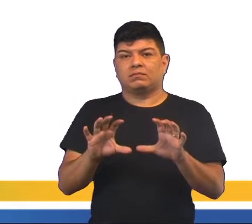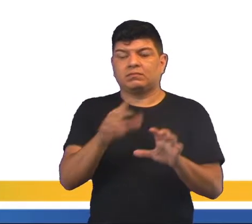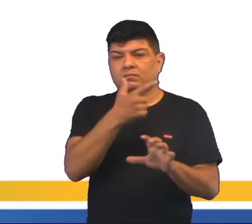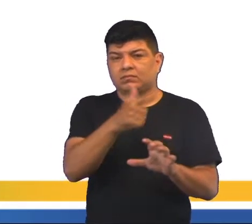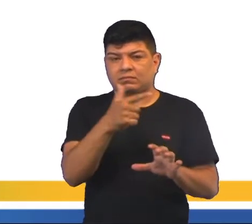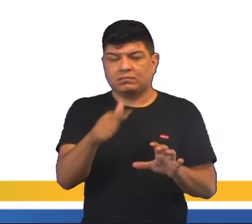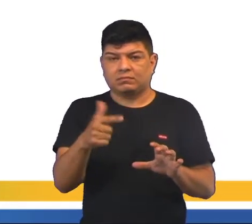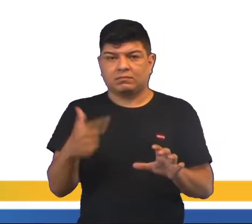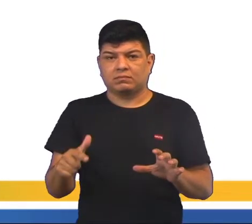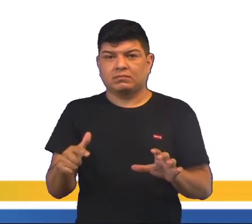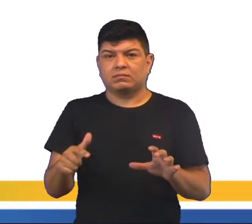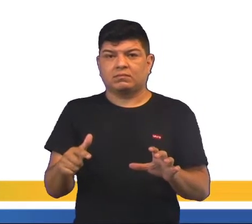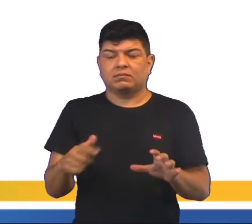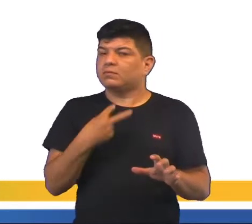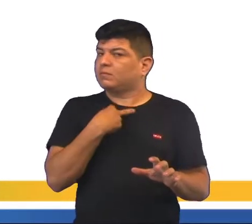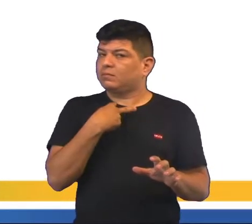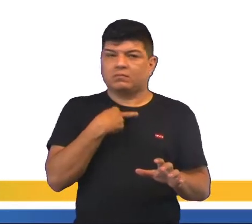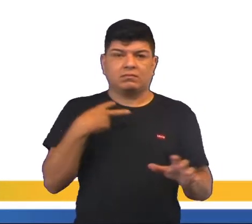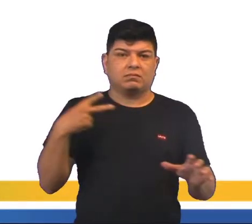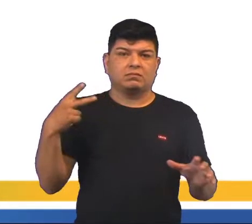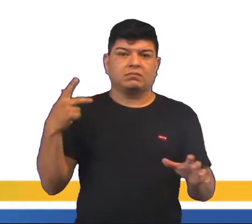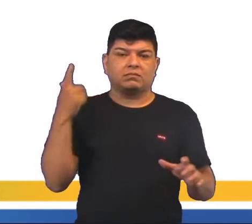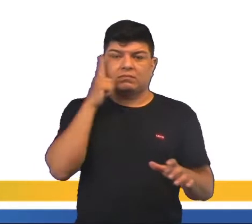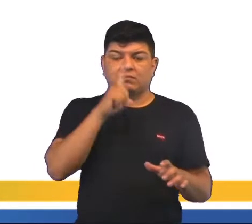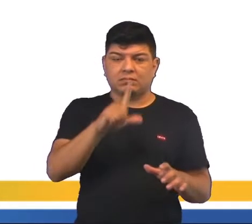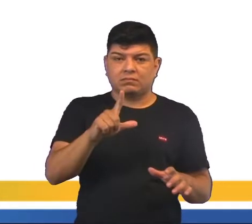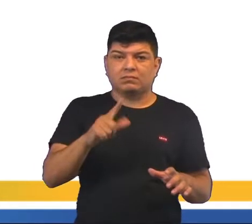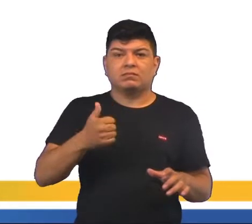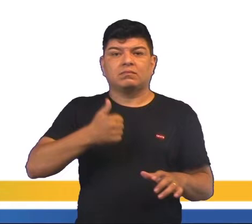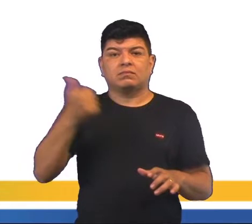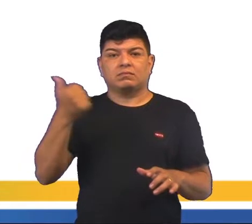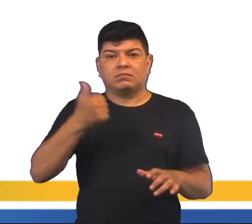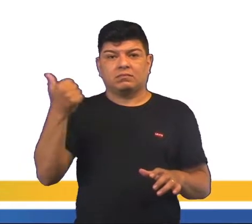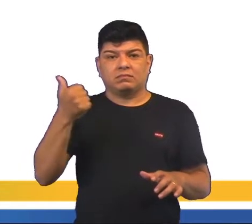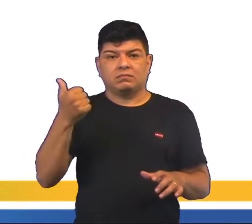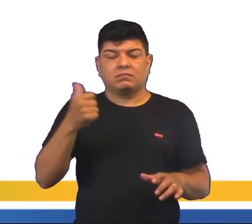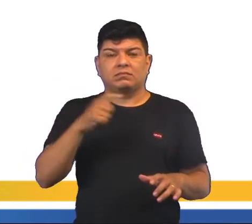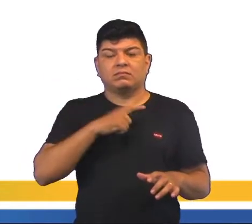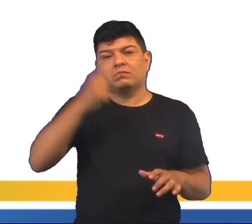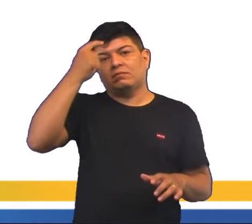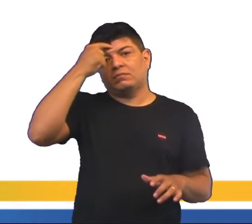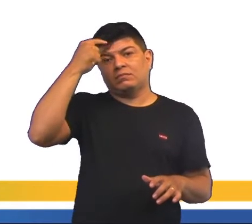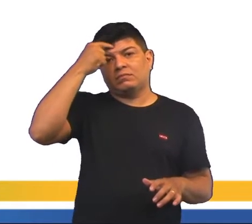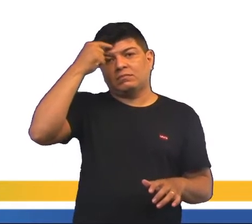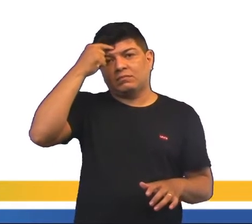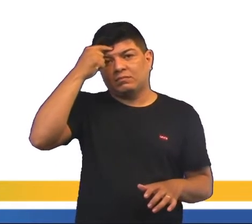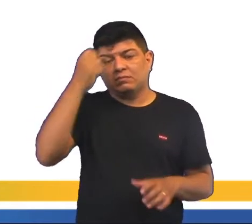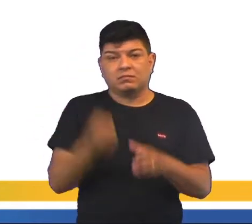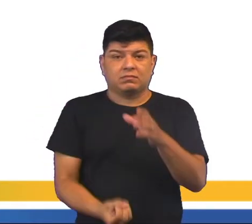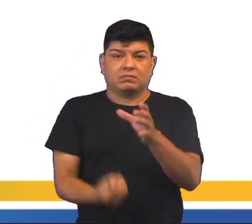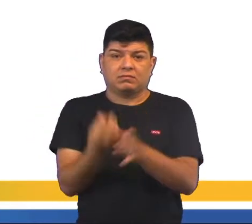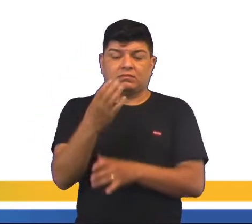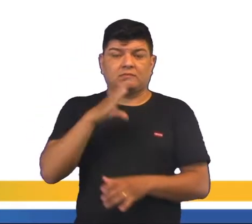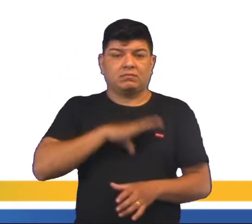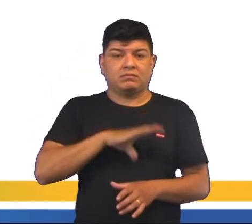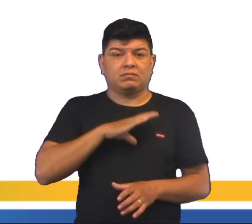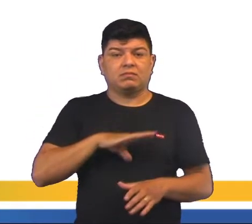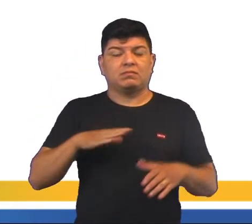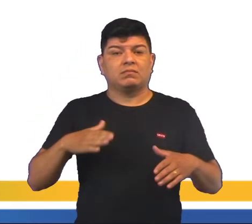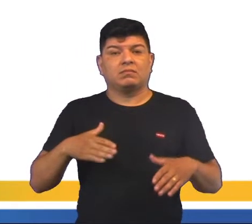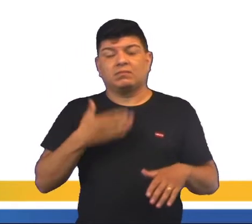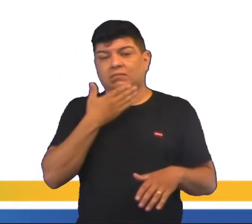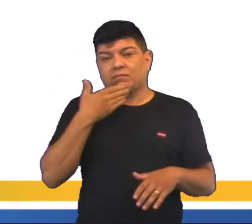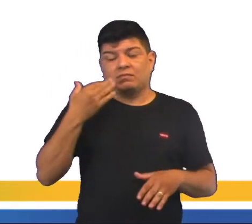não existe, né, que não pode ser alcançado. Esses primeiros socialistas tinham em mente a construção de uma sociedade mais